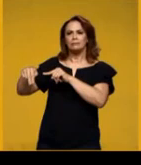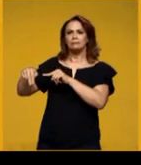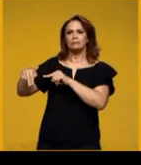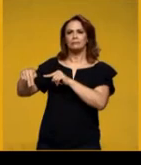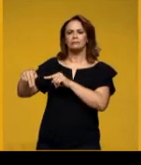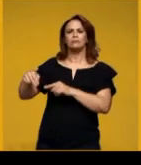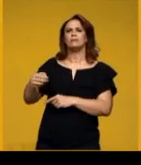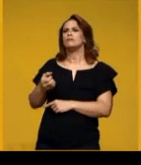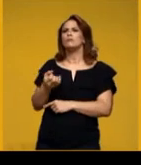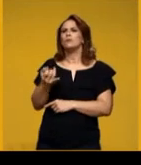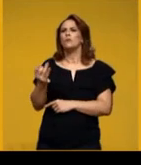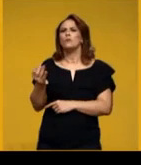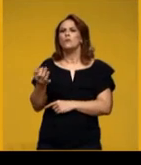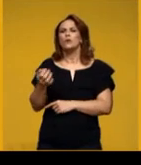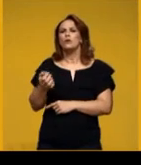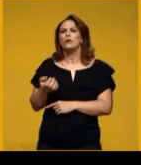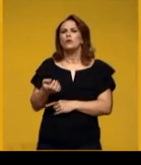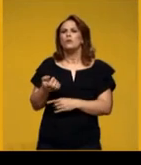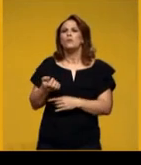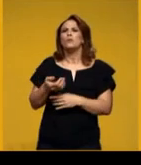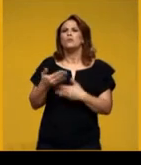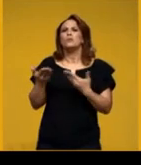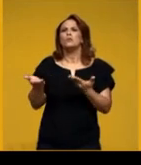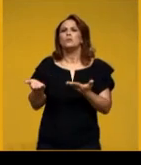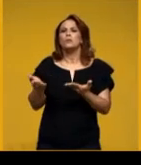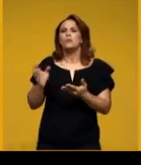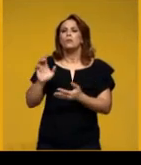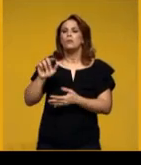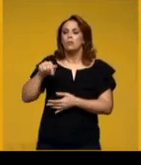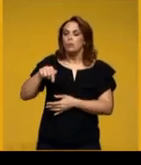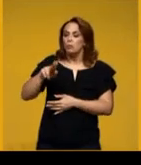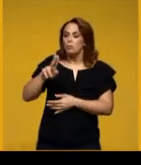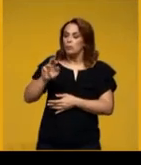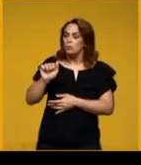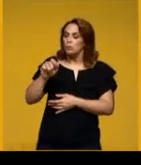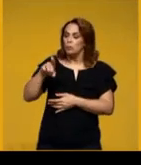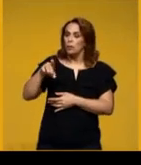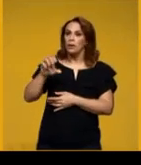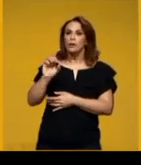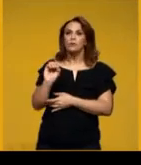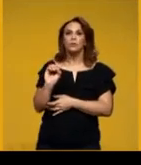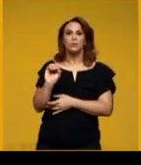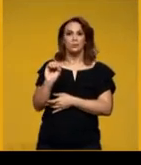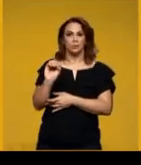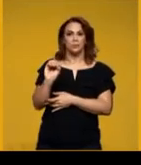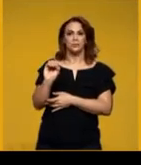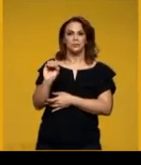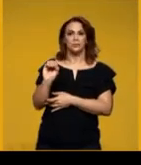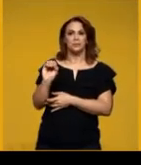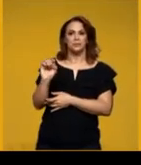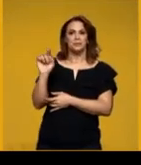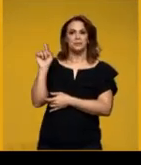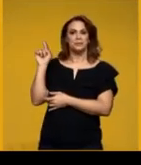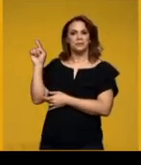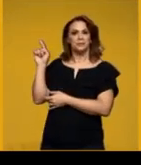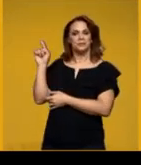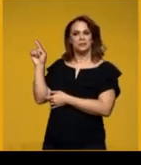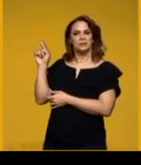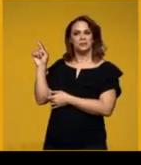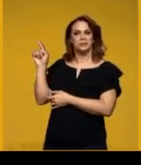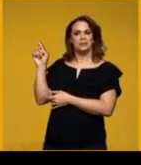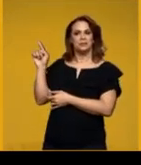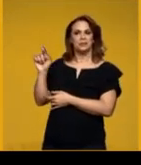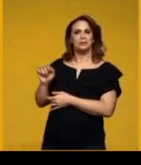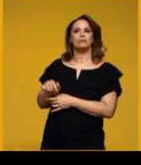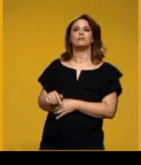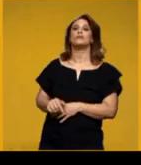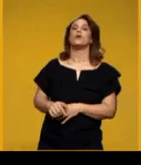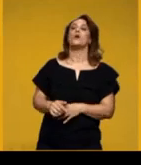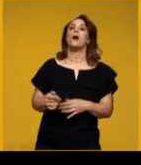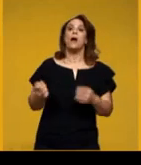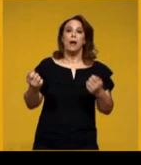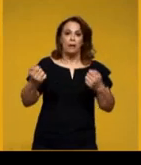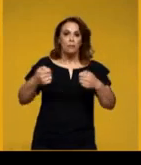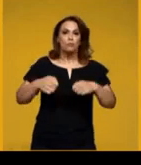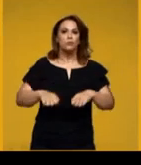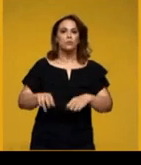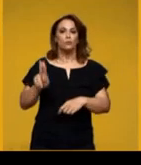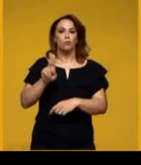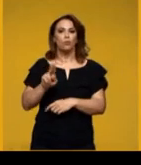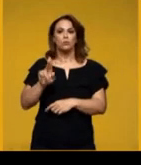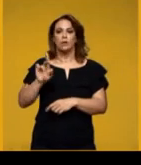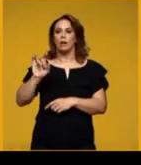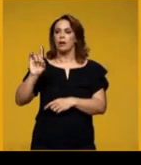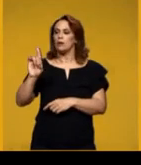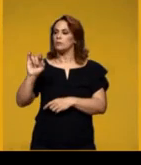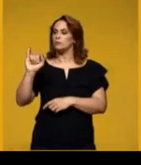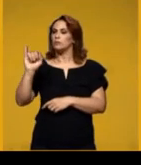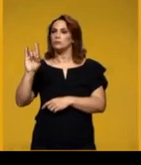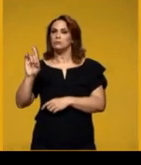did, ok? What did you watch? O que você assistiu? When did you watch? Viu? A